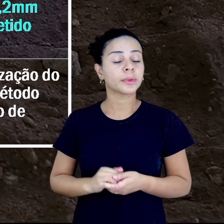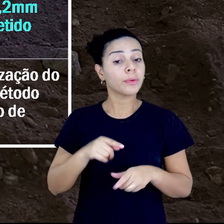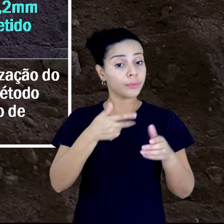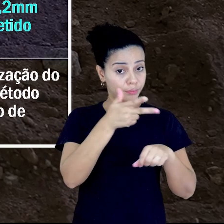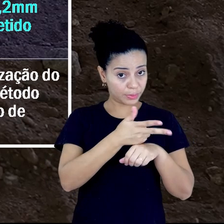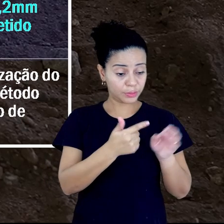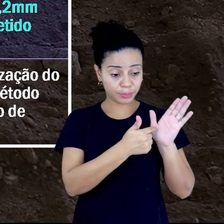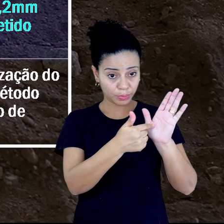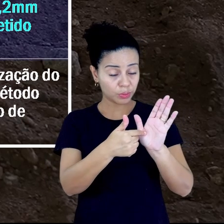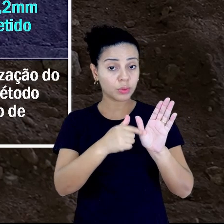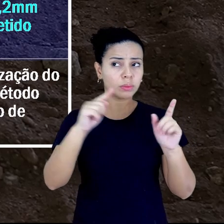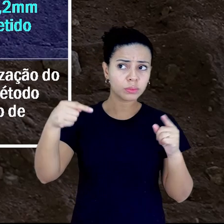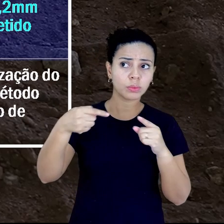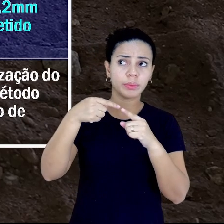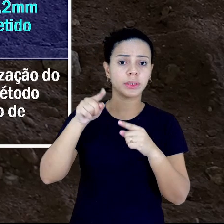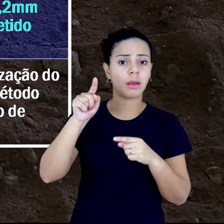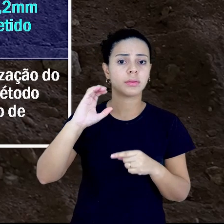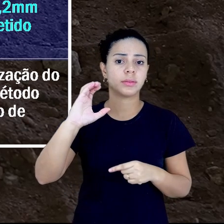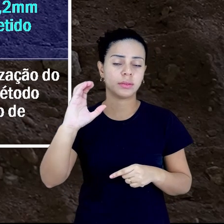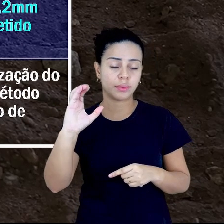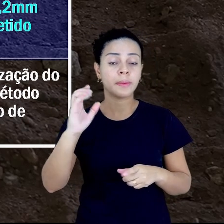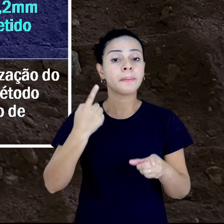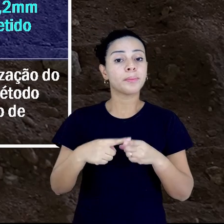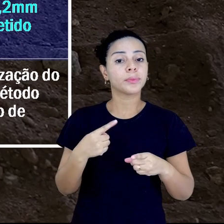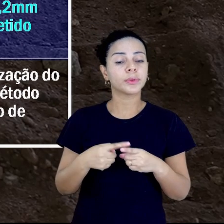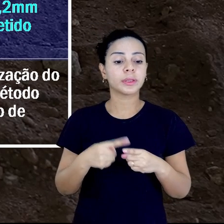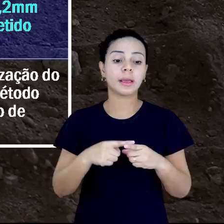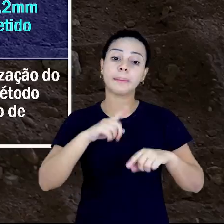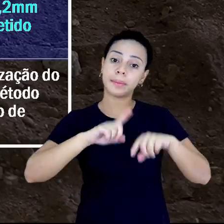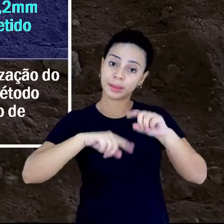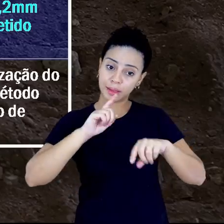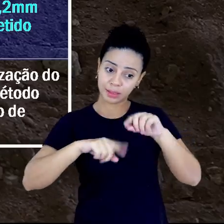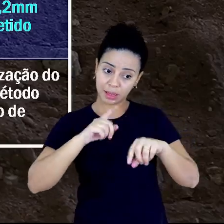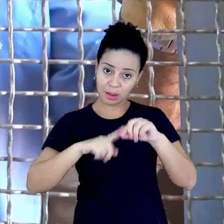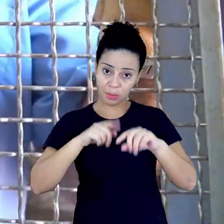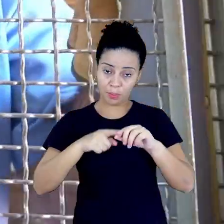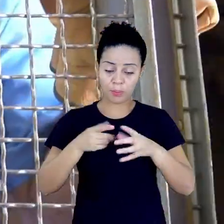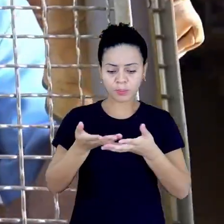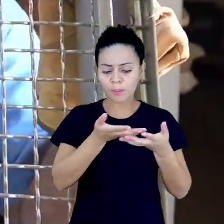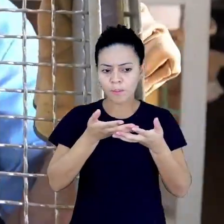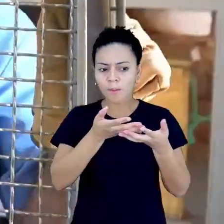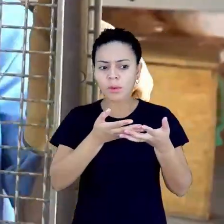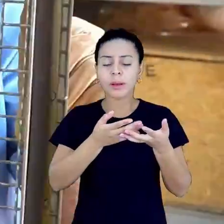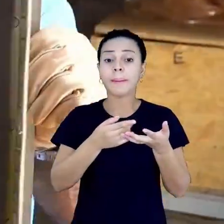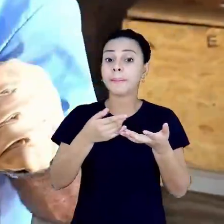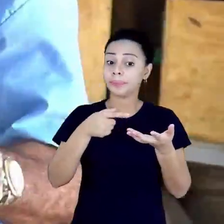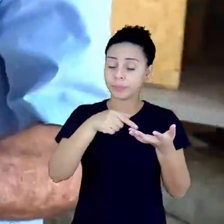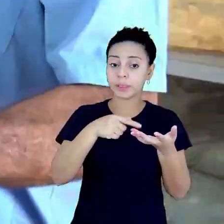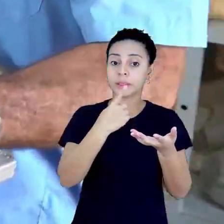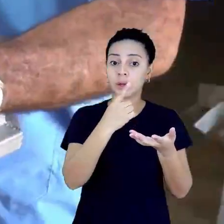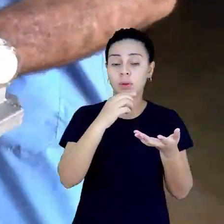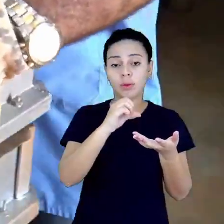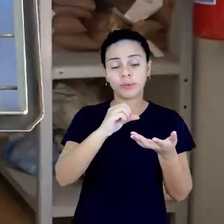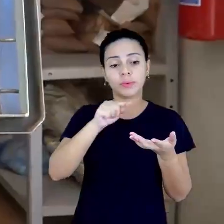vídeo, a amostra utilizada se encaixa no caso C, sendo que o material retido na peneira de 19,1 mm